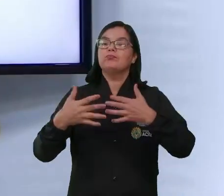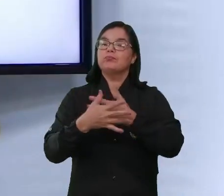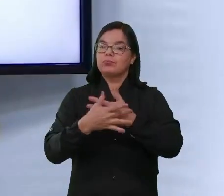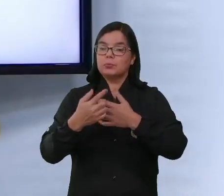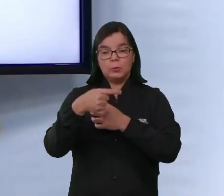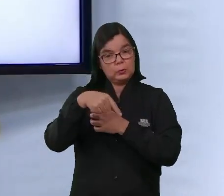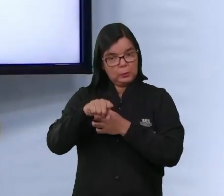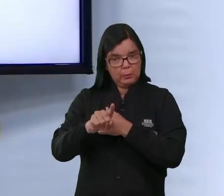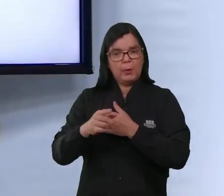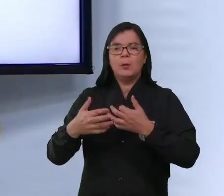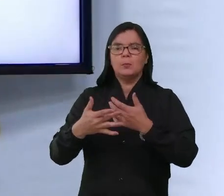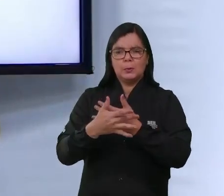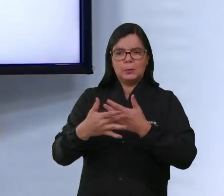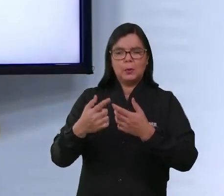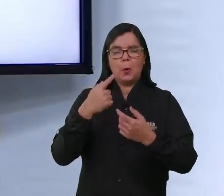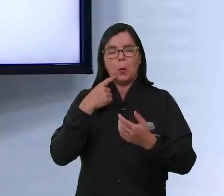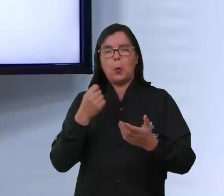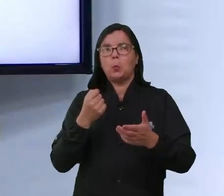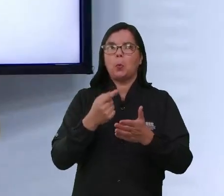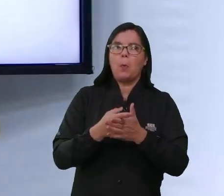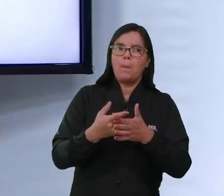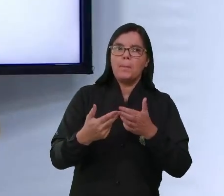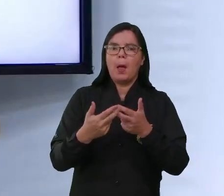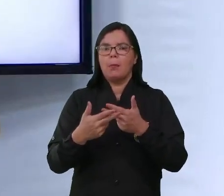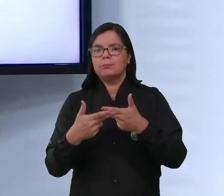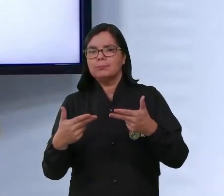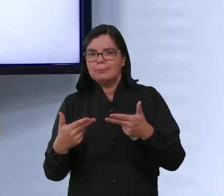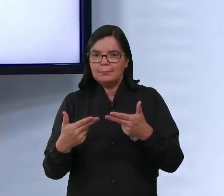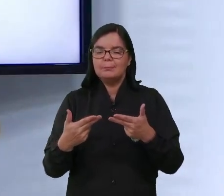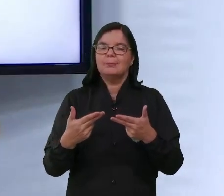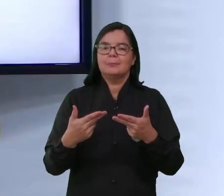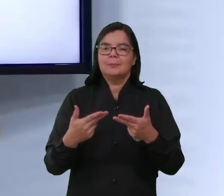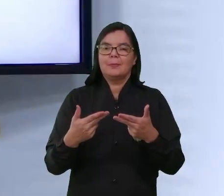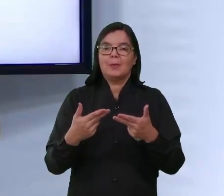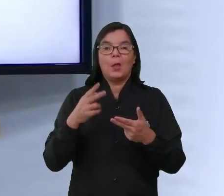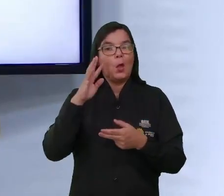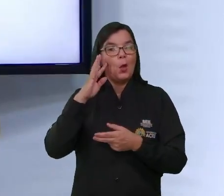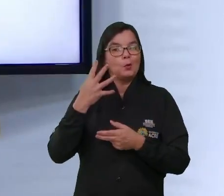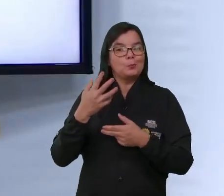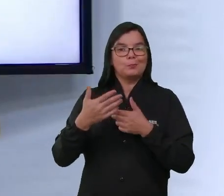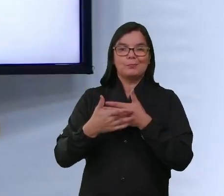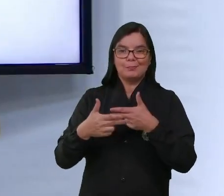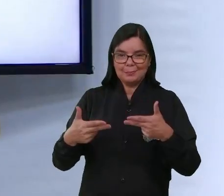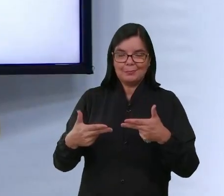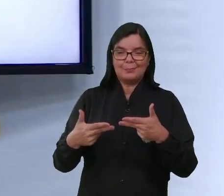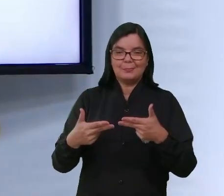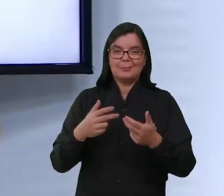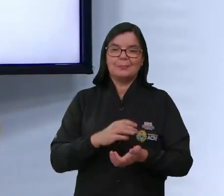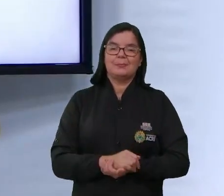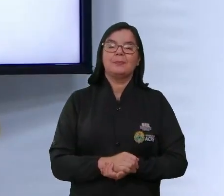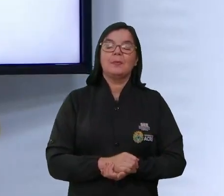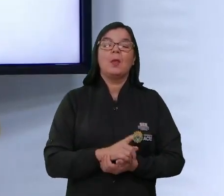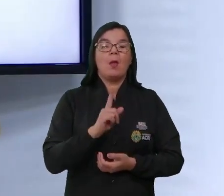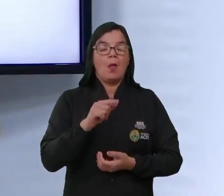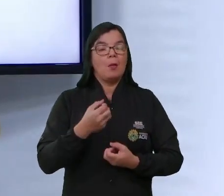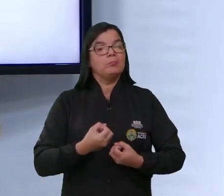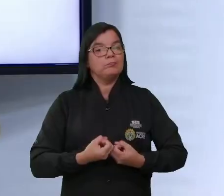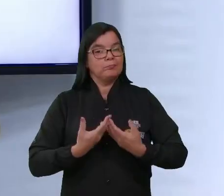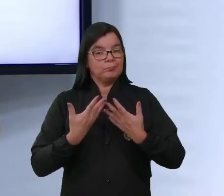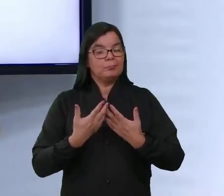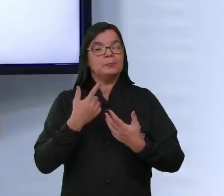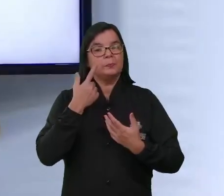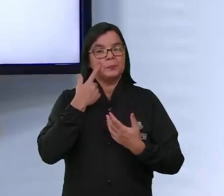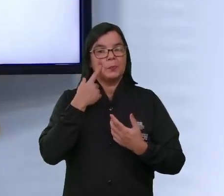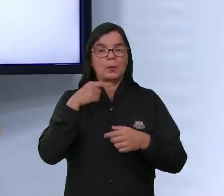está indo negociar, você está indo comercializar, você está indo resolver alguma coisa, é uma expressão que,